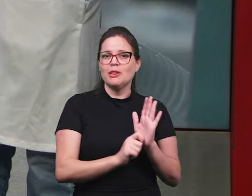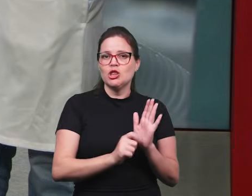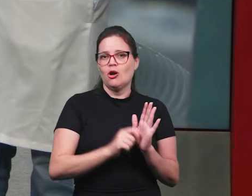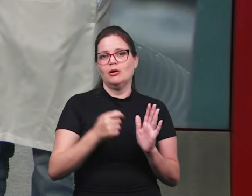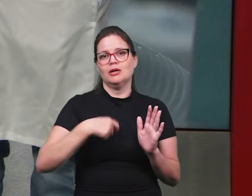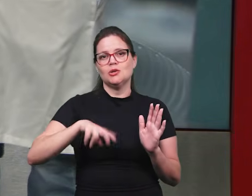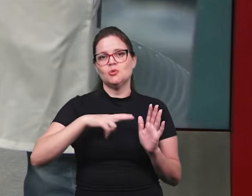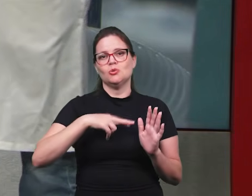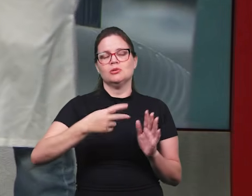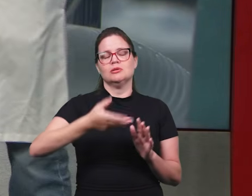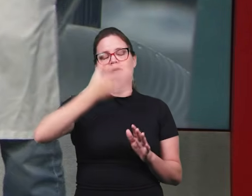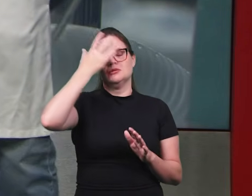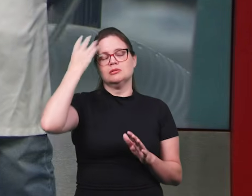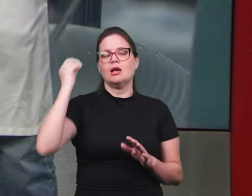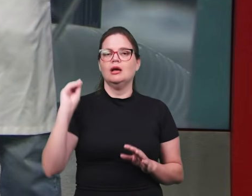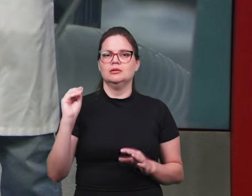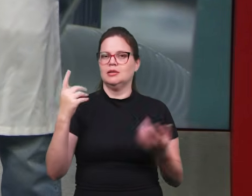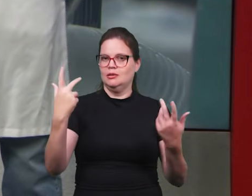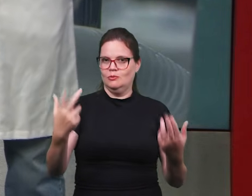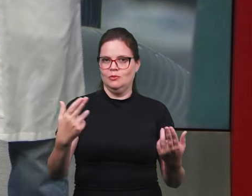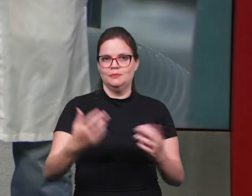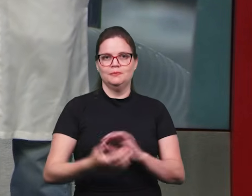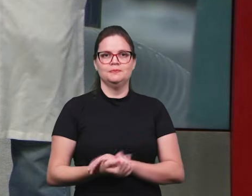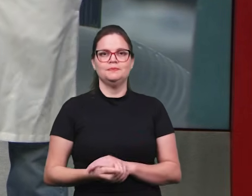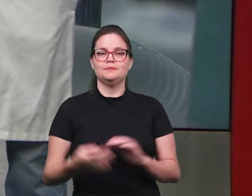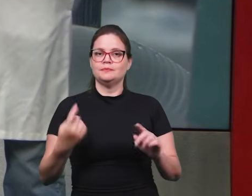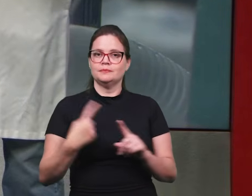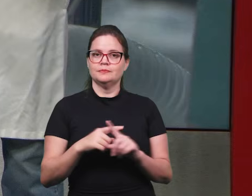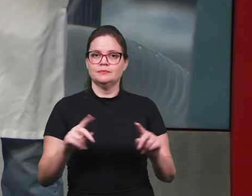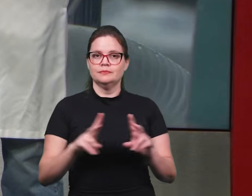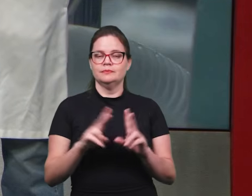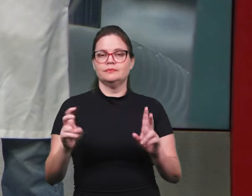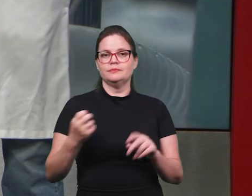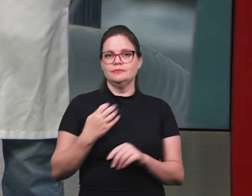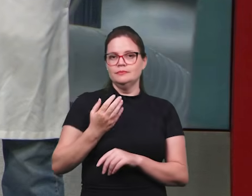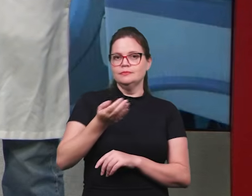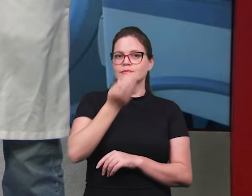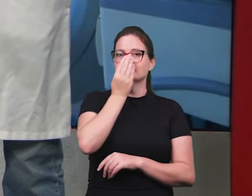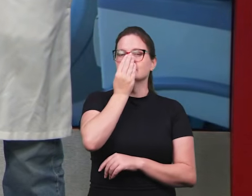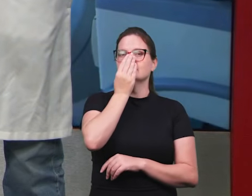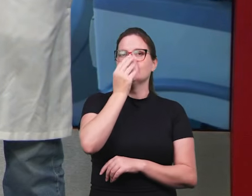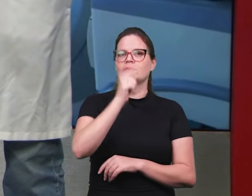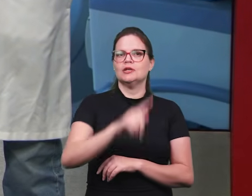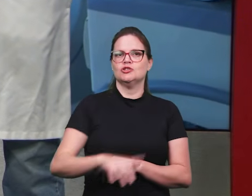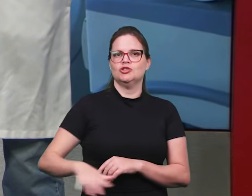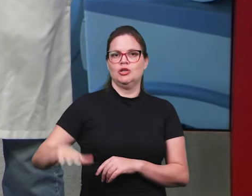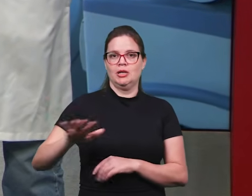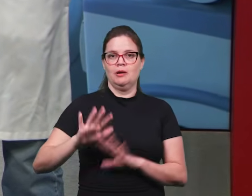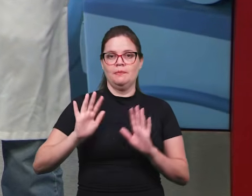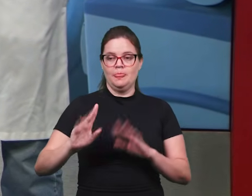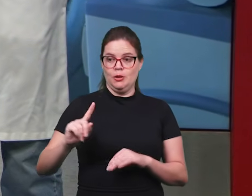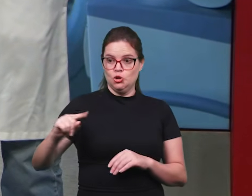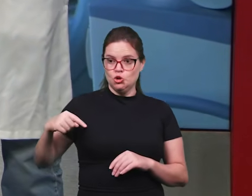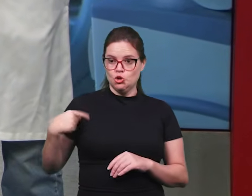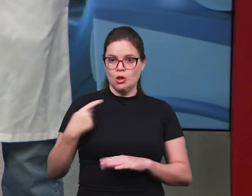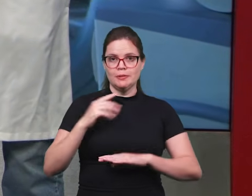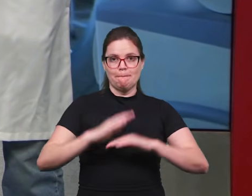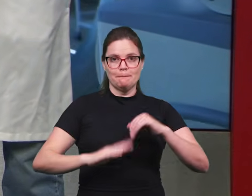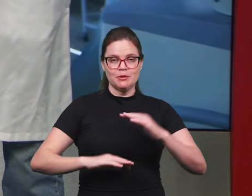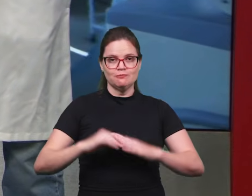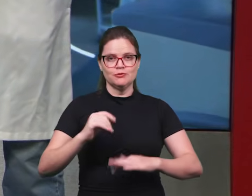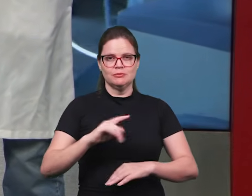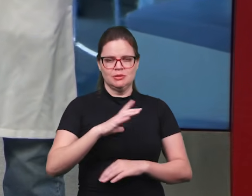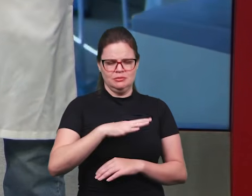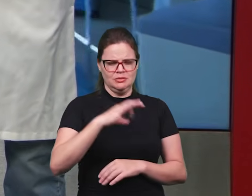disso. Mas, em relação à anestesia geral, para nós, anestesistas, que tem segurança com tudo